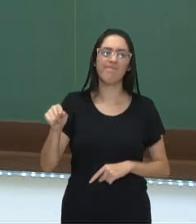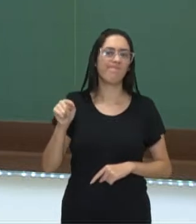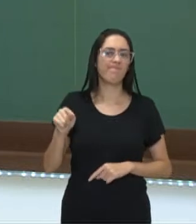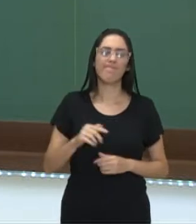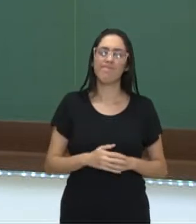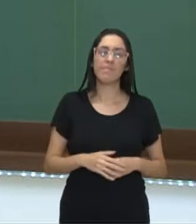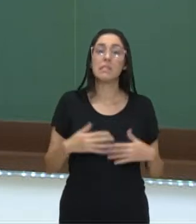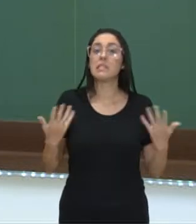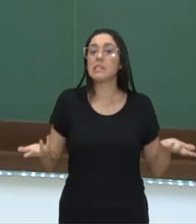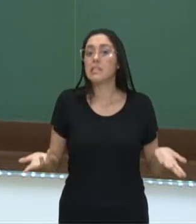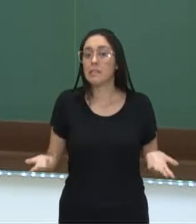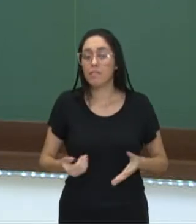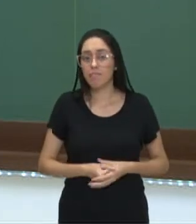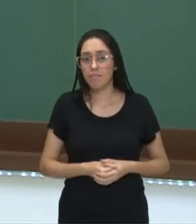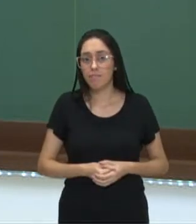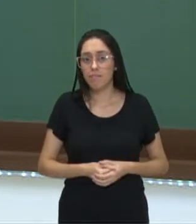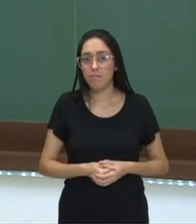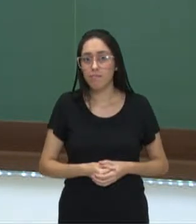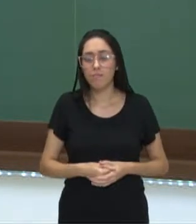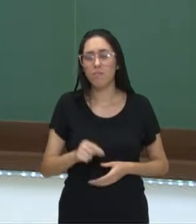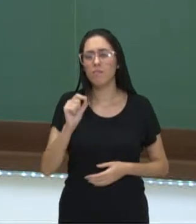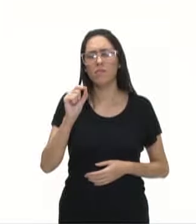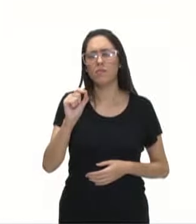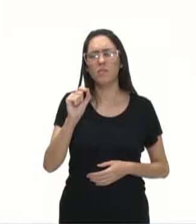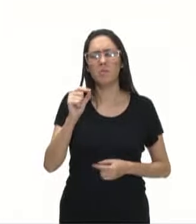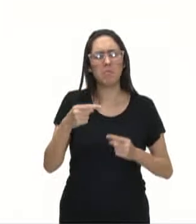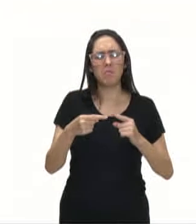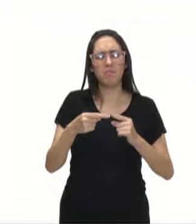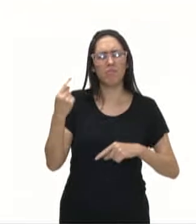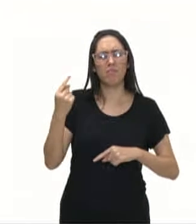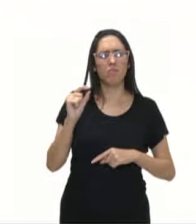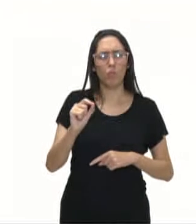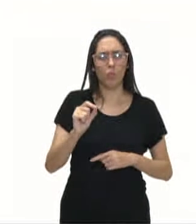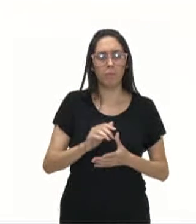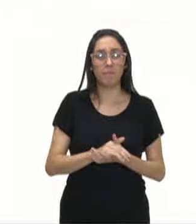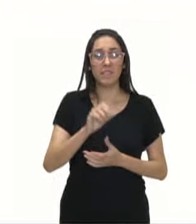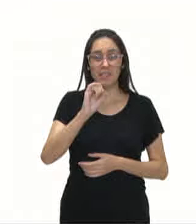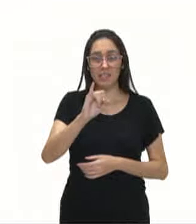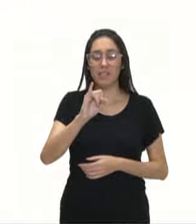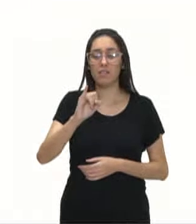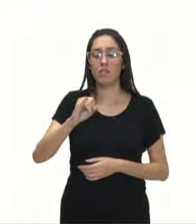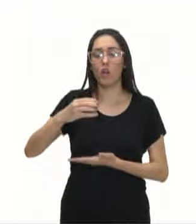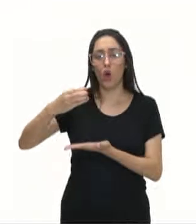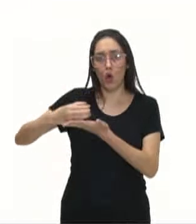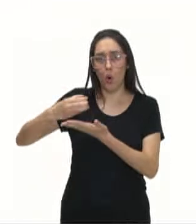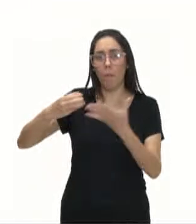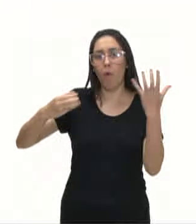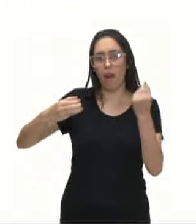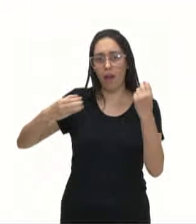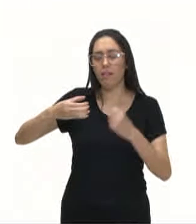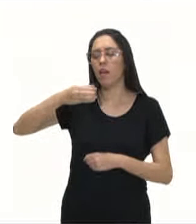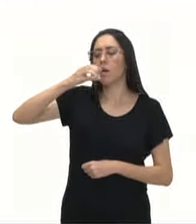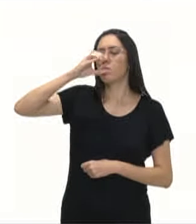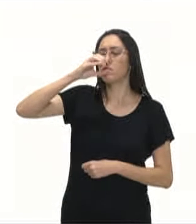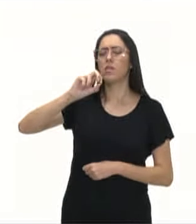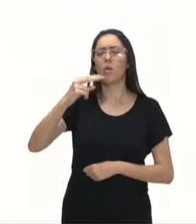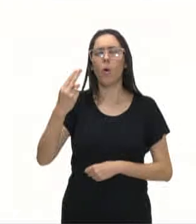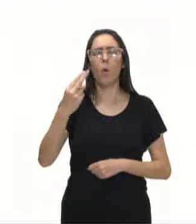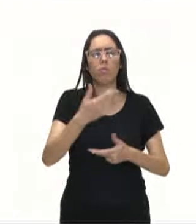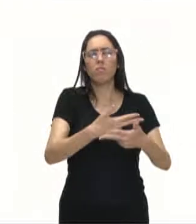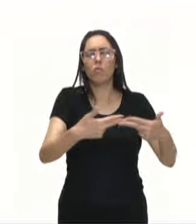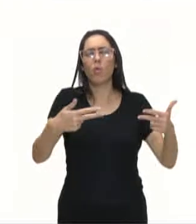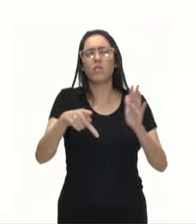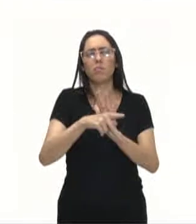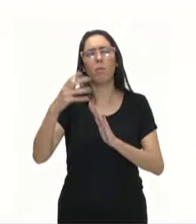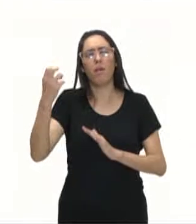E daí, né? O que é essa intolerância? Toda vez que se consome um copo de leite ou algum de seus derivados, alguns derivados aqui, ó,